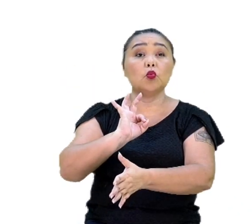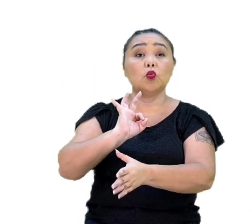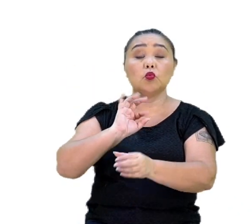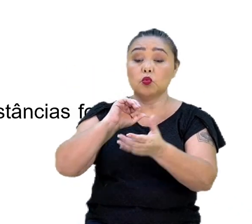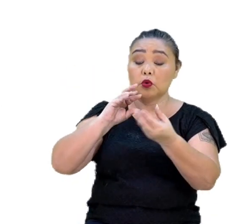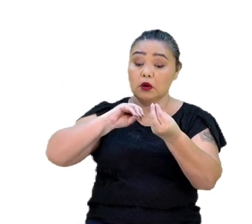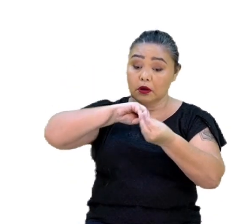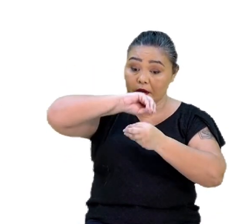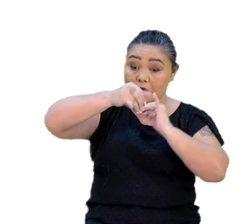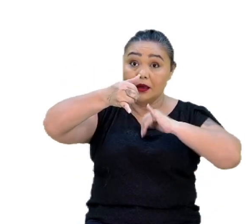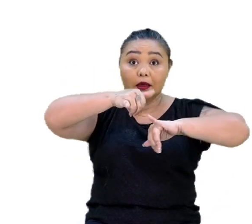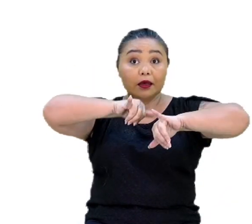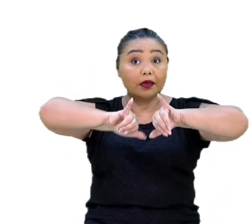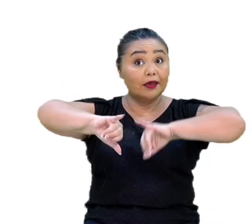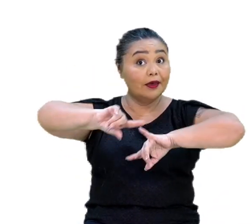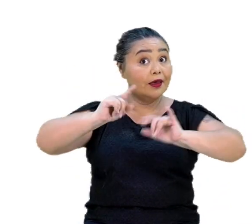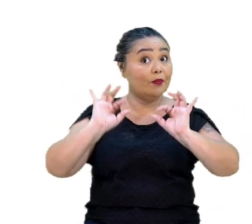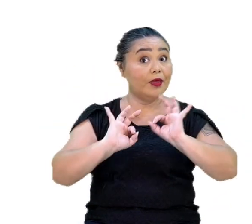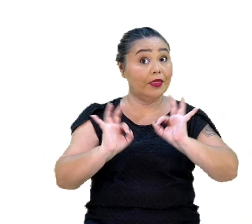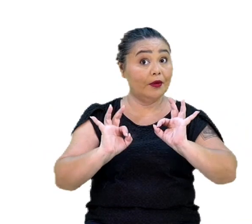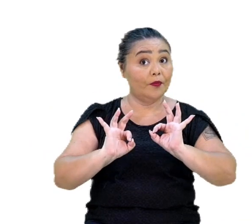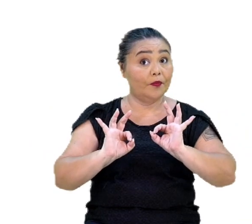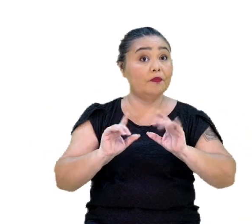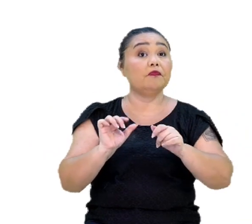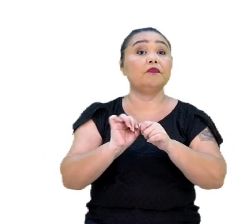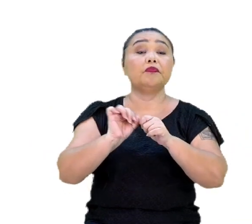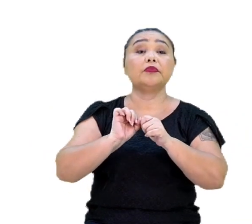reações químicas. Então, assim, a gente tem a